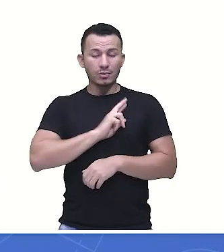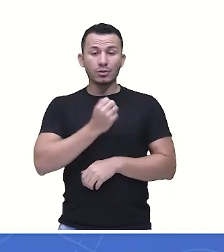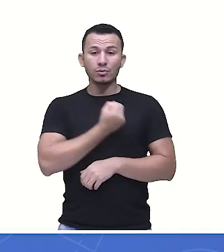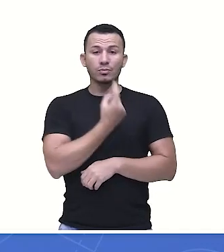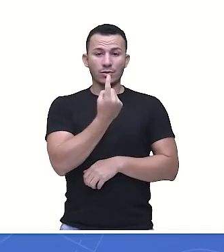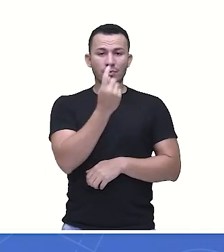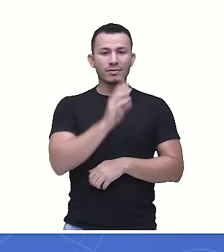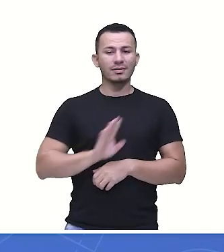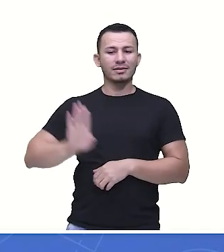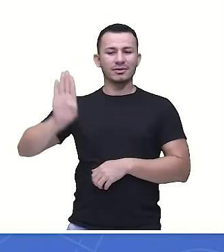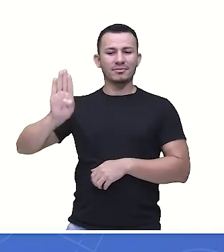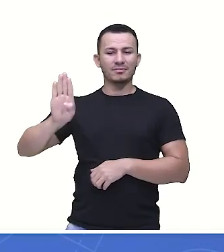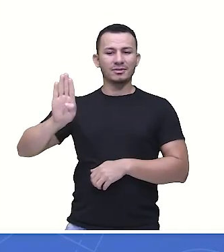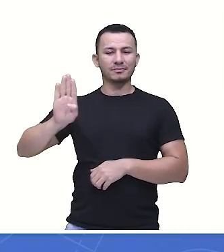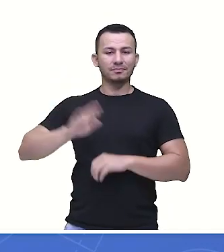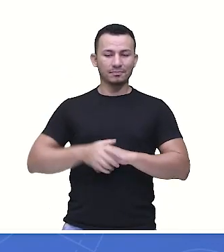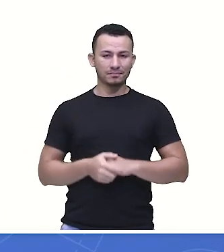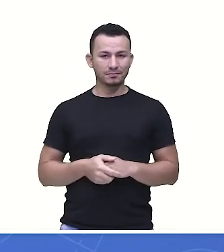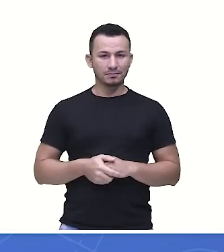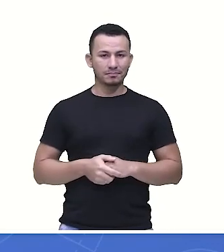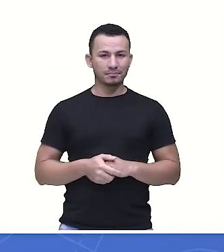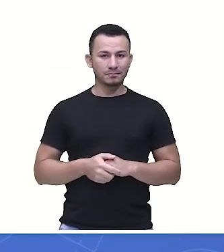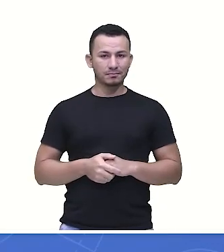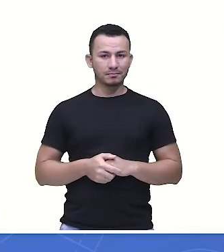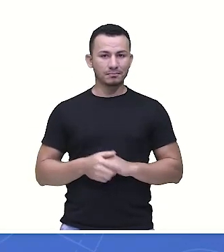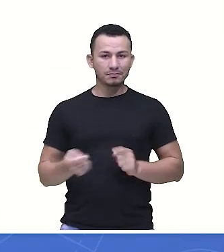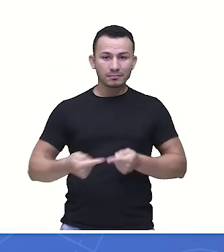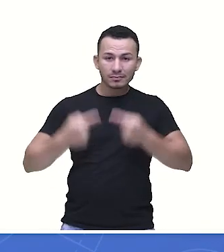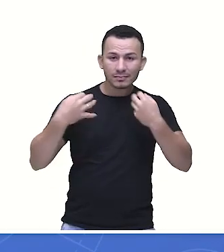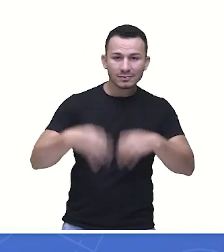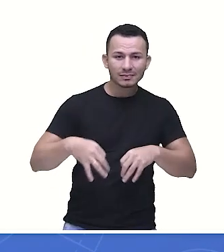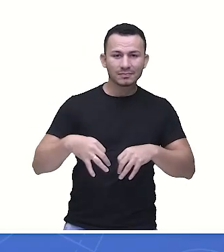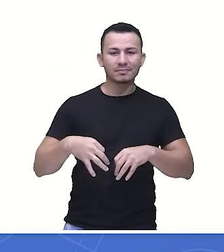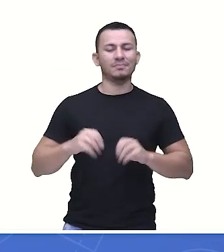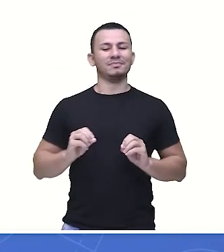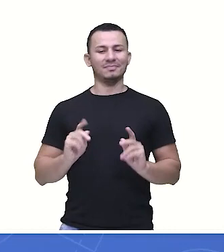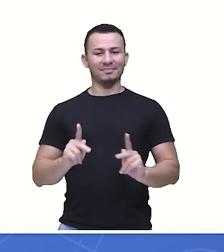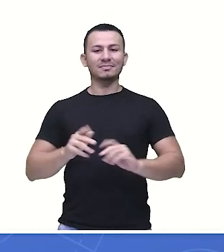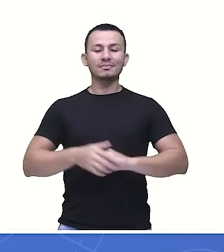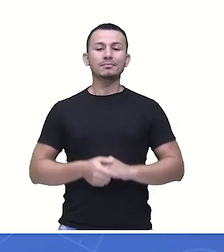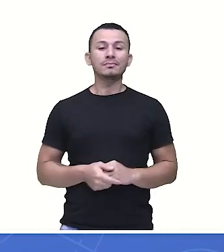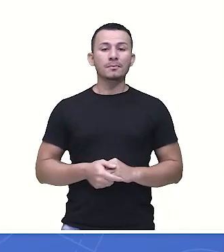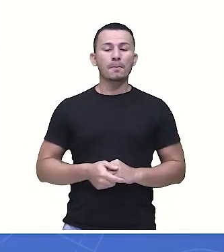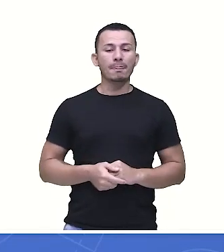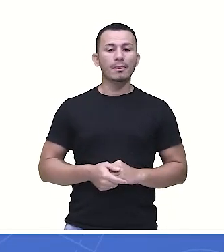D. Não é isso? Não é isso, Odilinda? Não é isso, Lívia? Muito bem. E